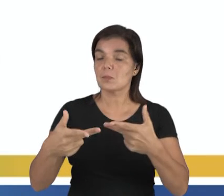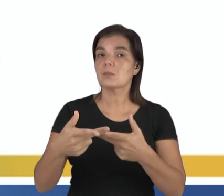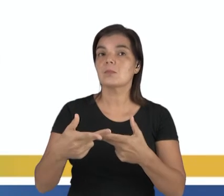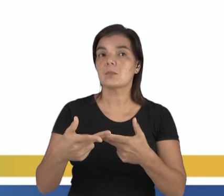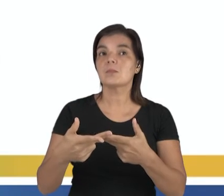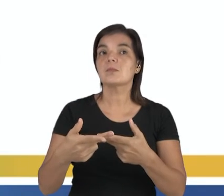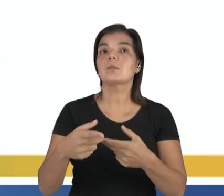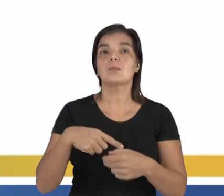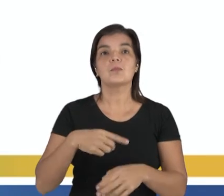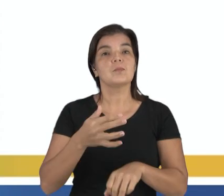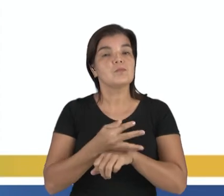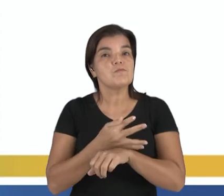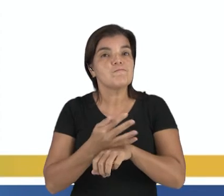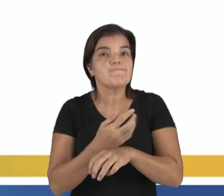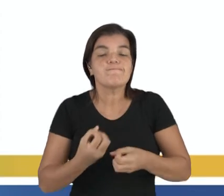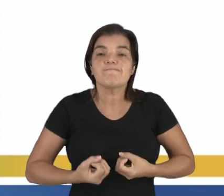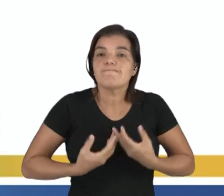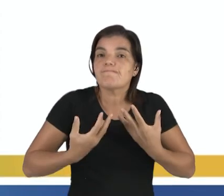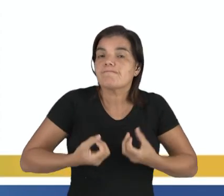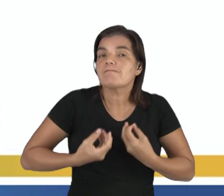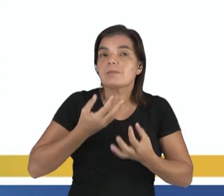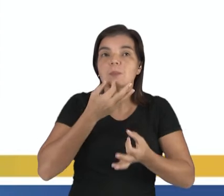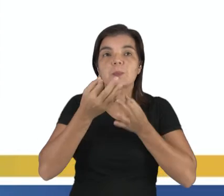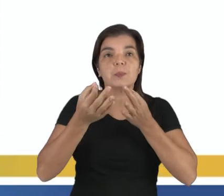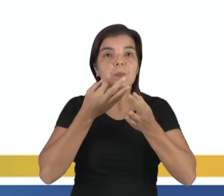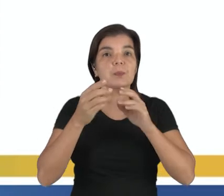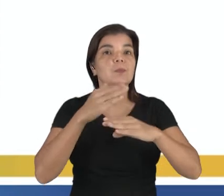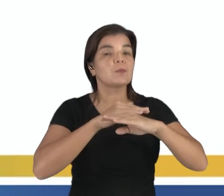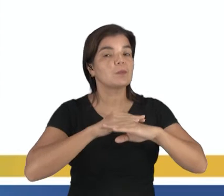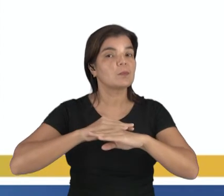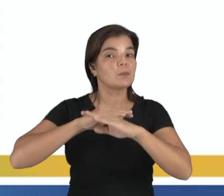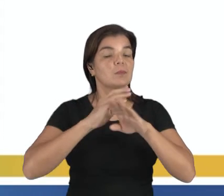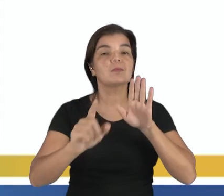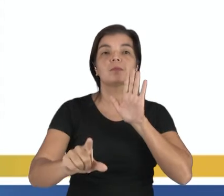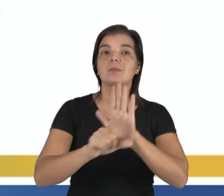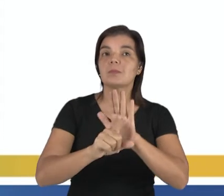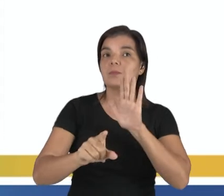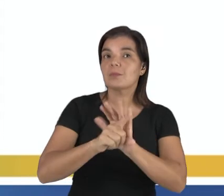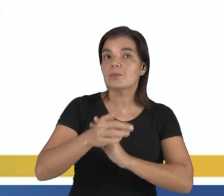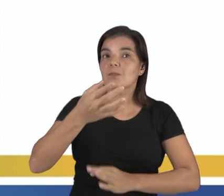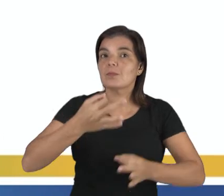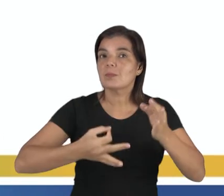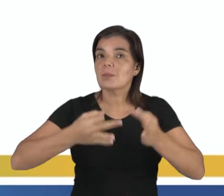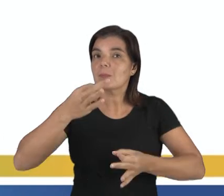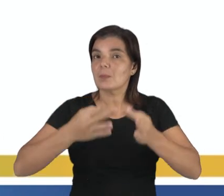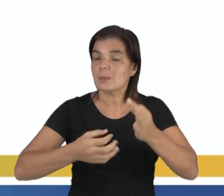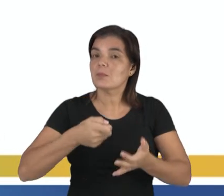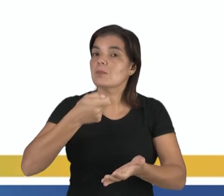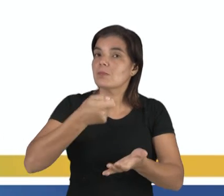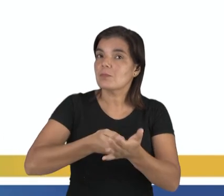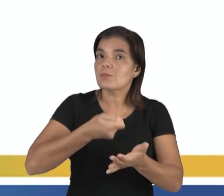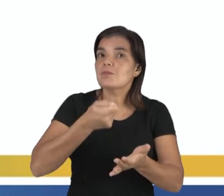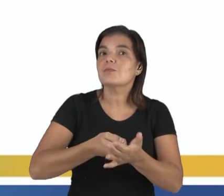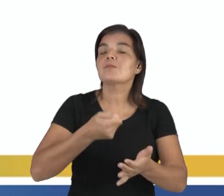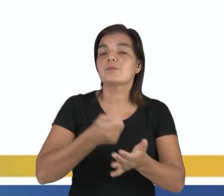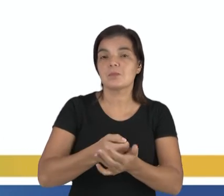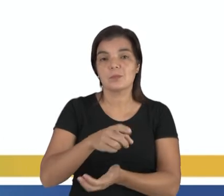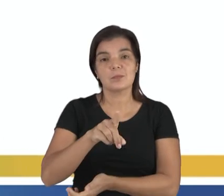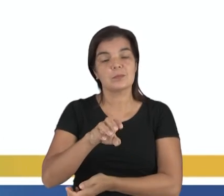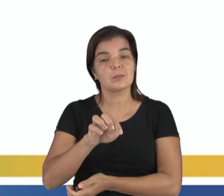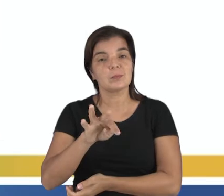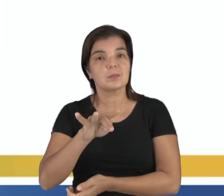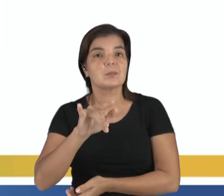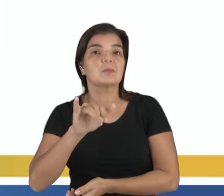posse de bens, a tolerância para a expressão de ideias, a igualdade perante a lei e a justiça como base, então, na punição